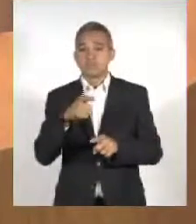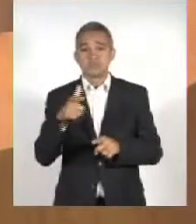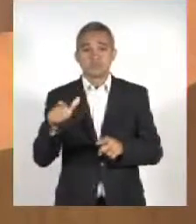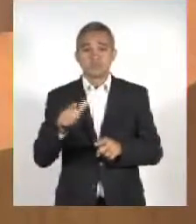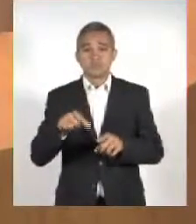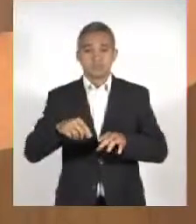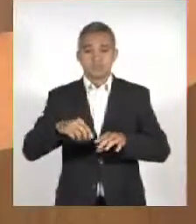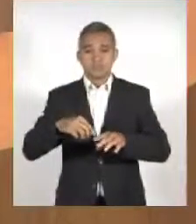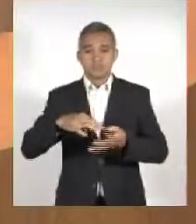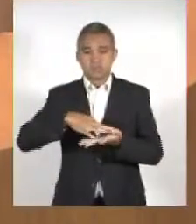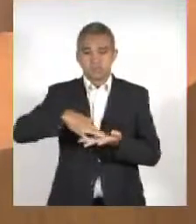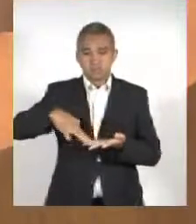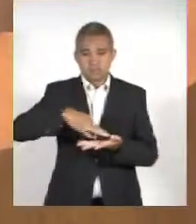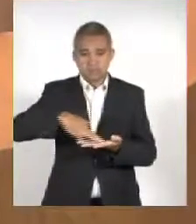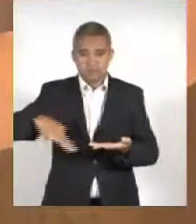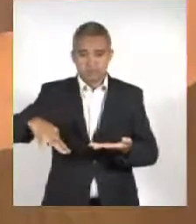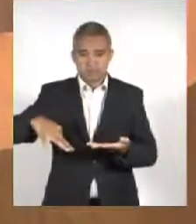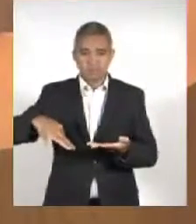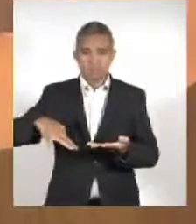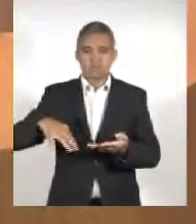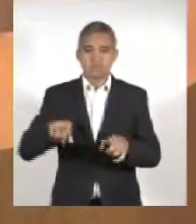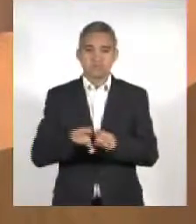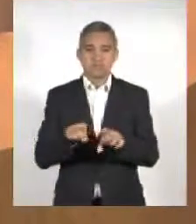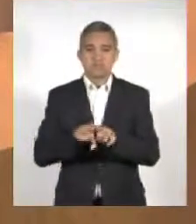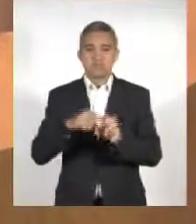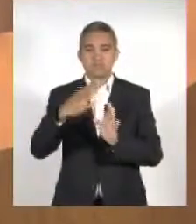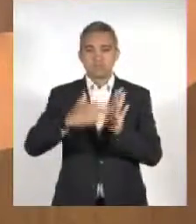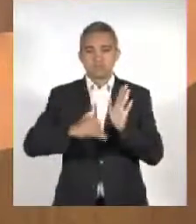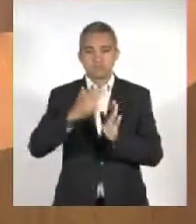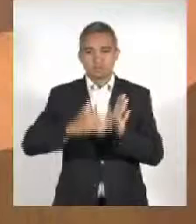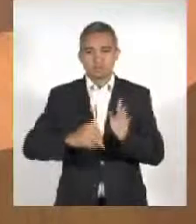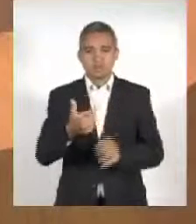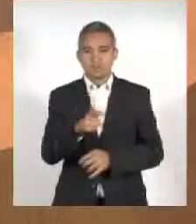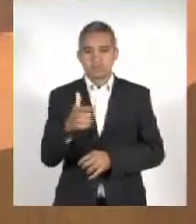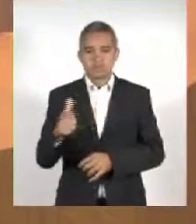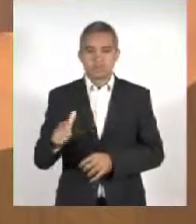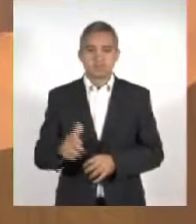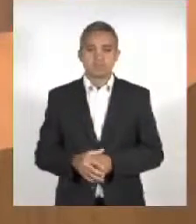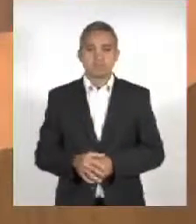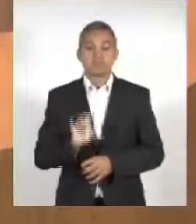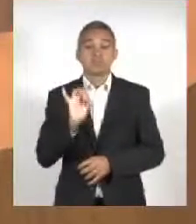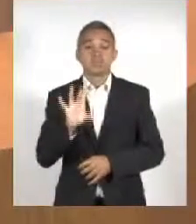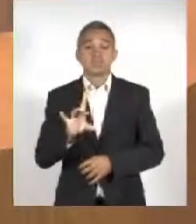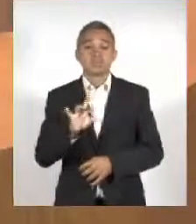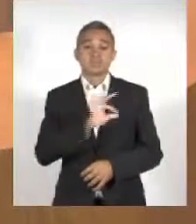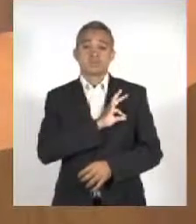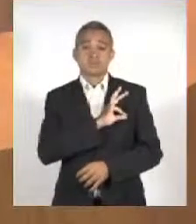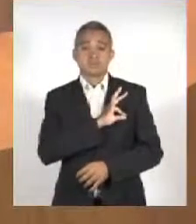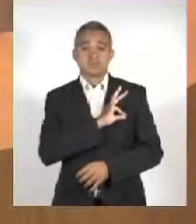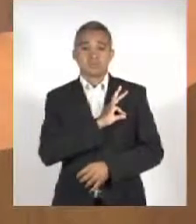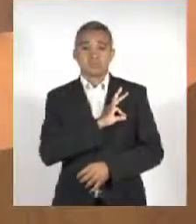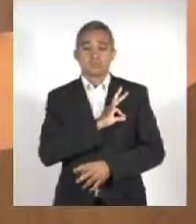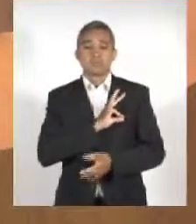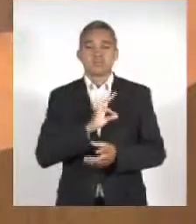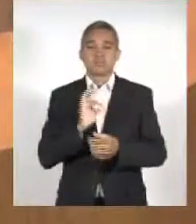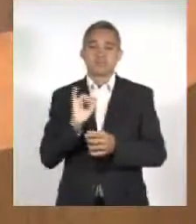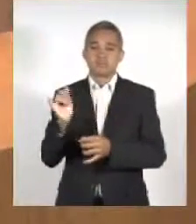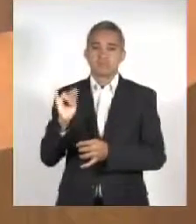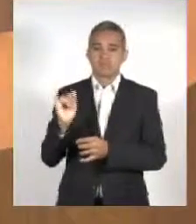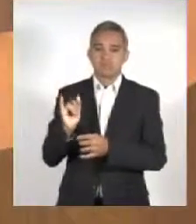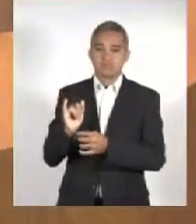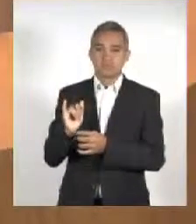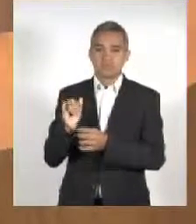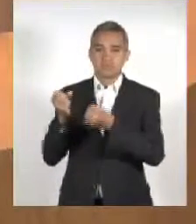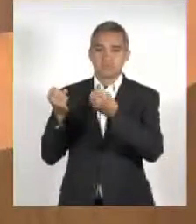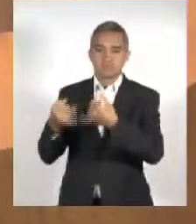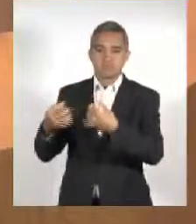essas considerações são feitas pelo gabinete militar ou por quem está na frente da Assembleia Legislativa. Então, a